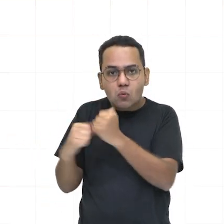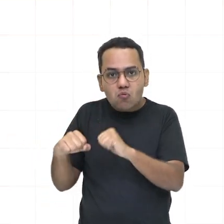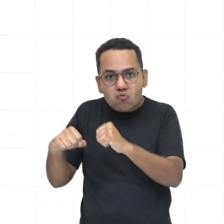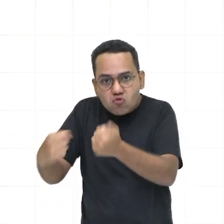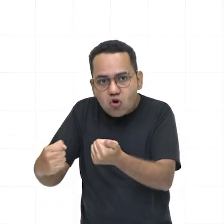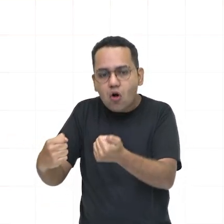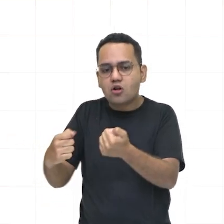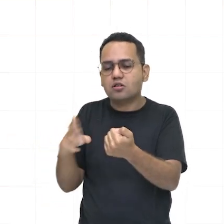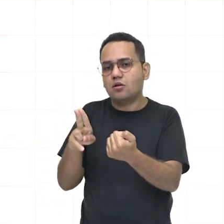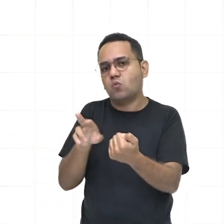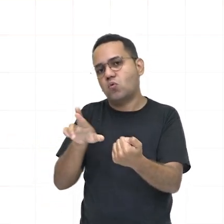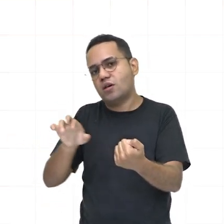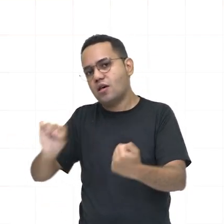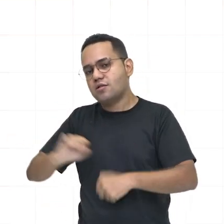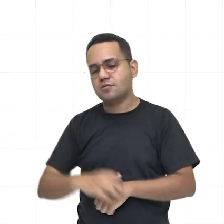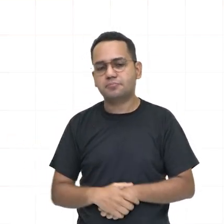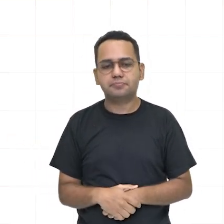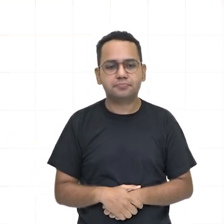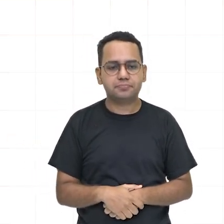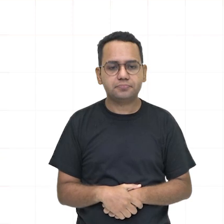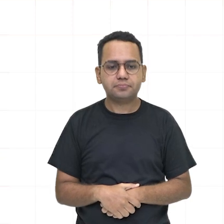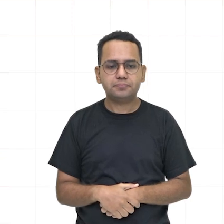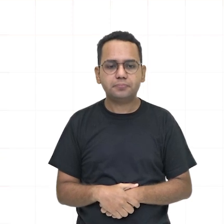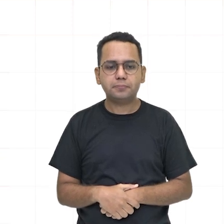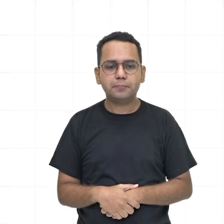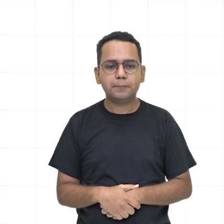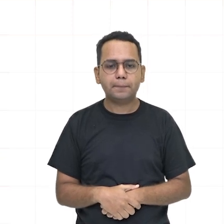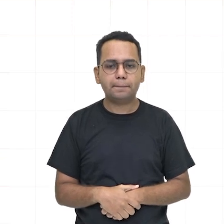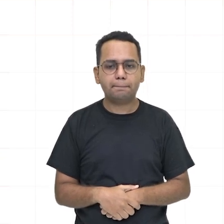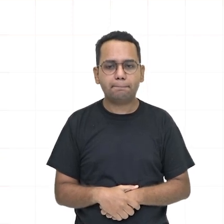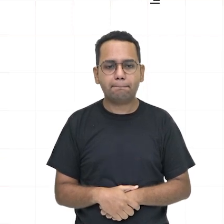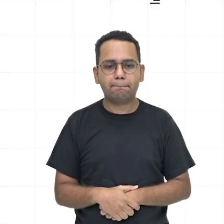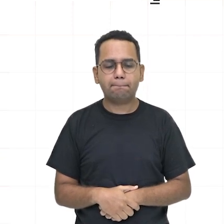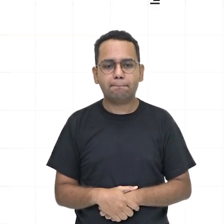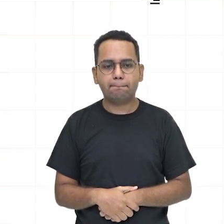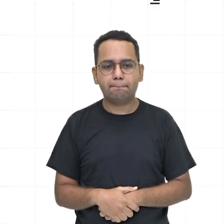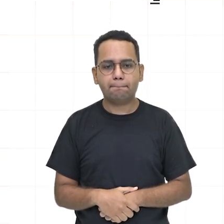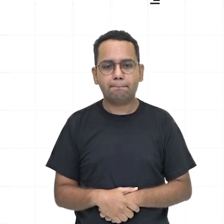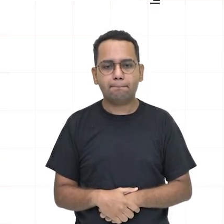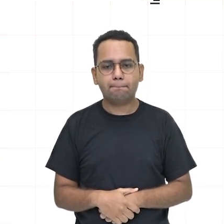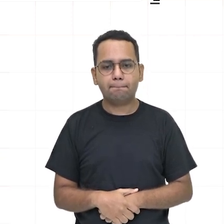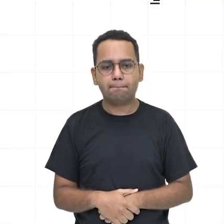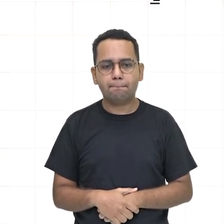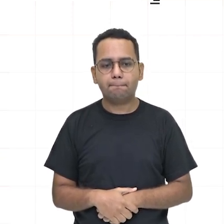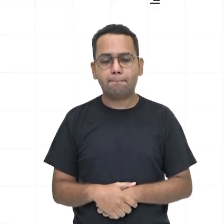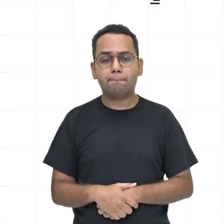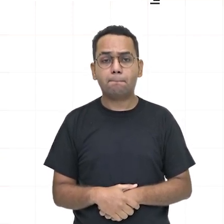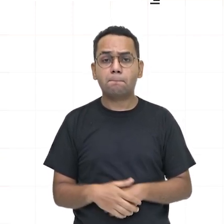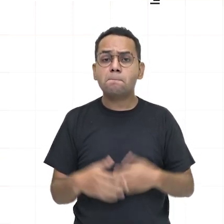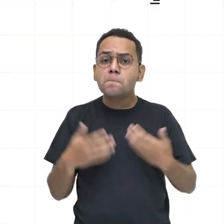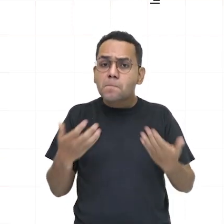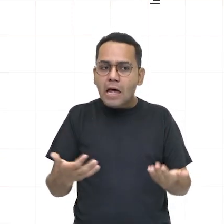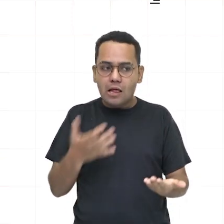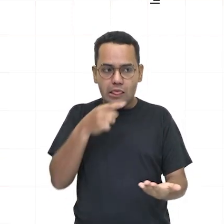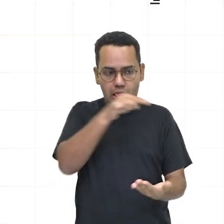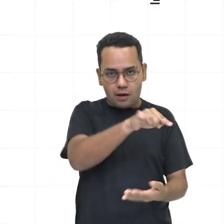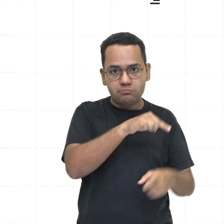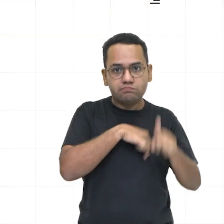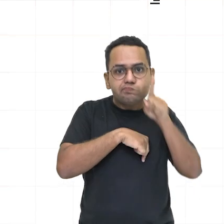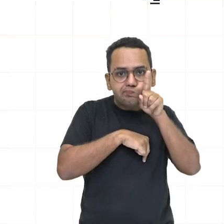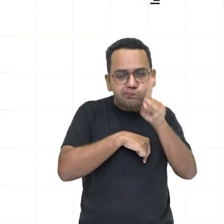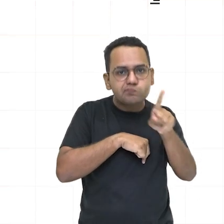Soviética. Tudo bem? Ademais, vamos adiante um pouco. Para os Estados Unidos